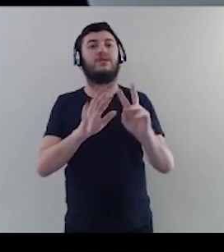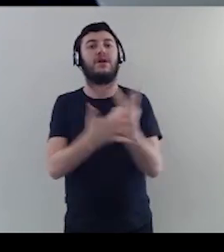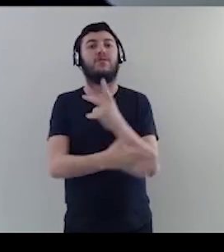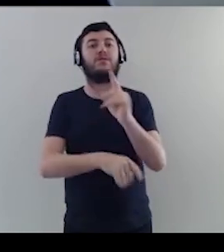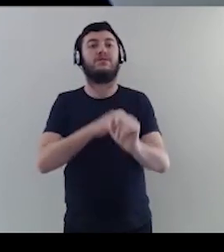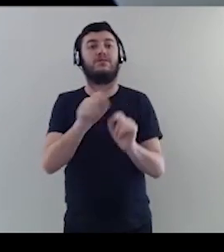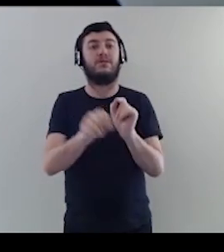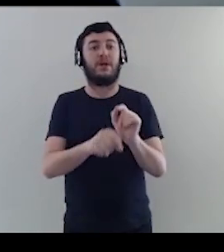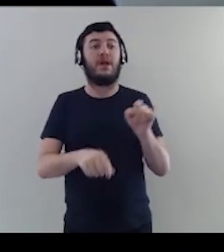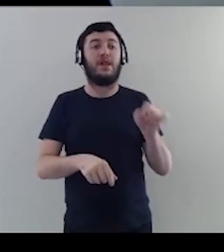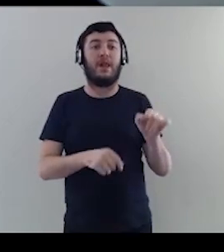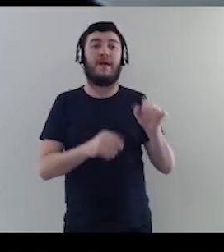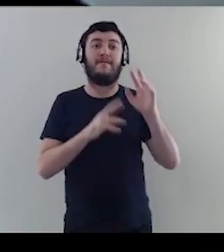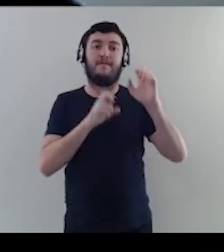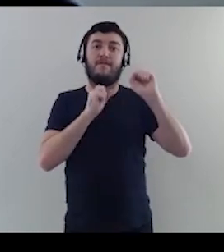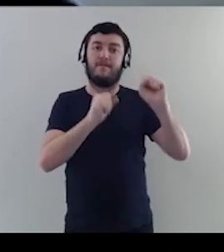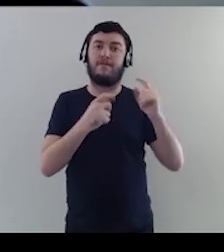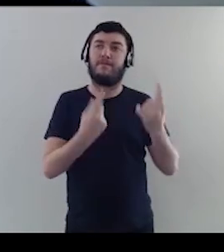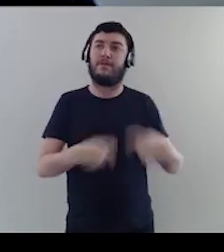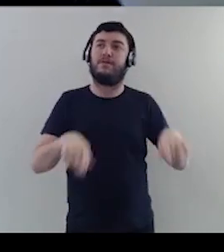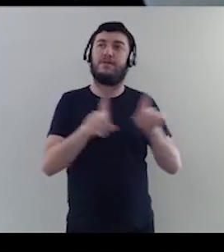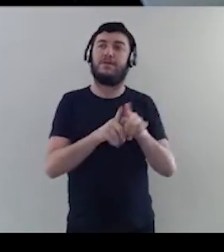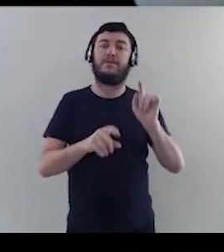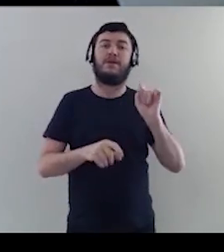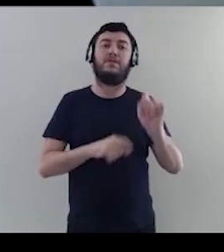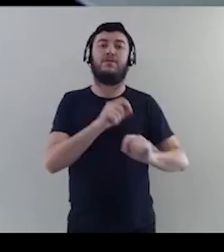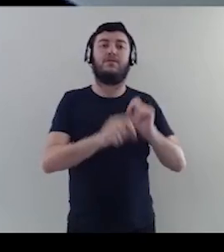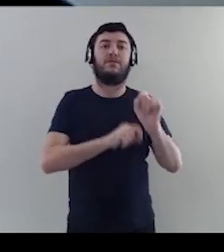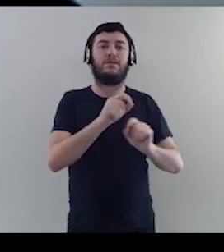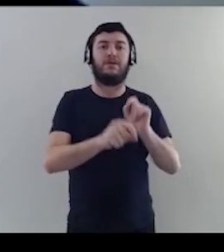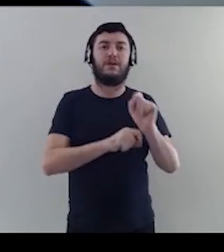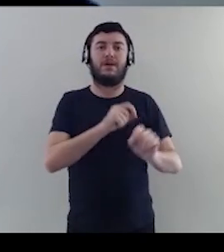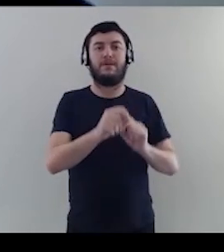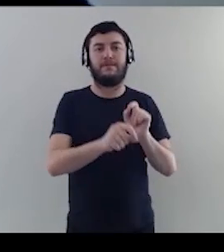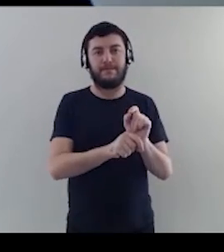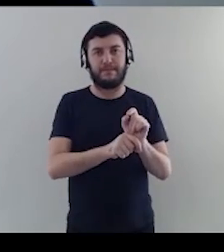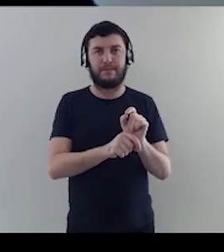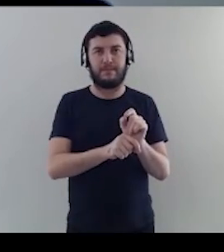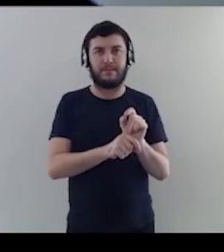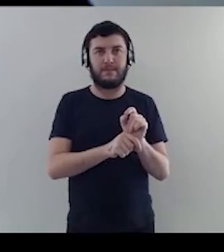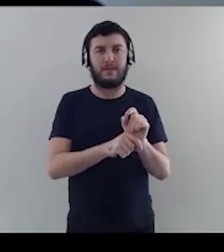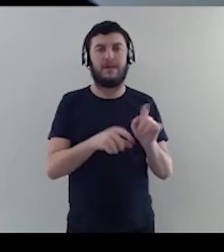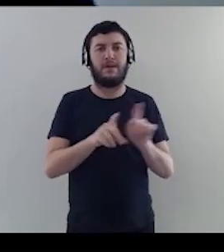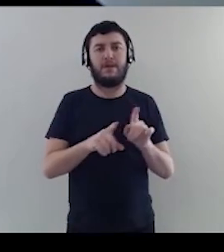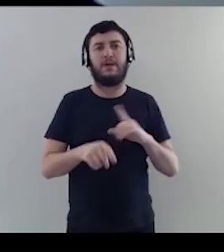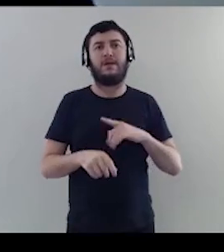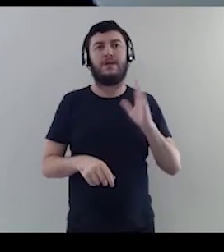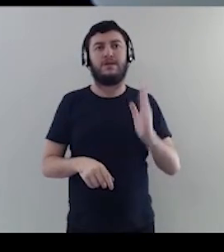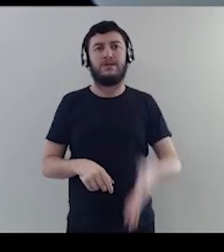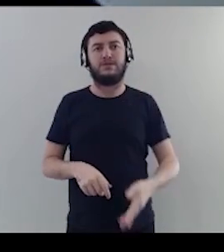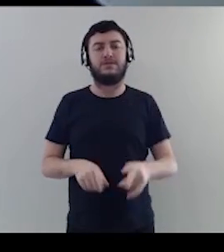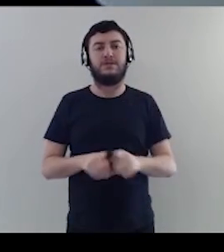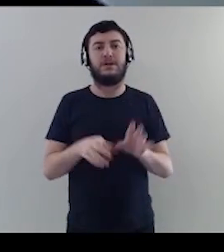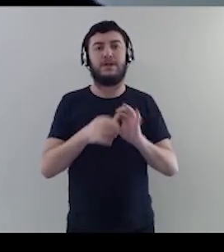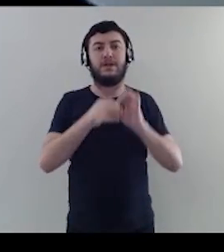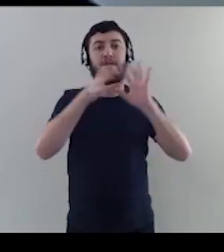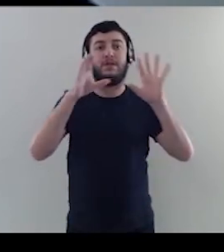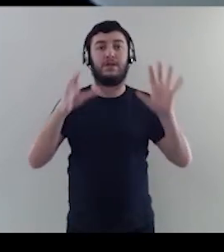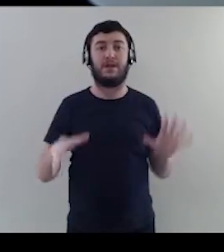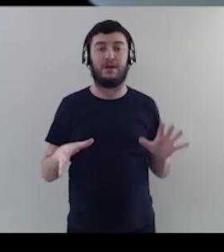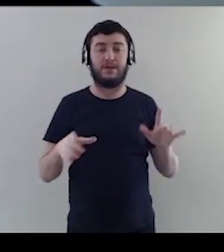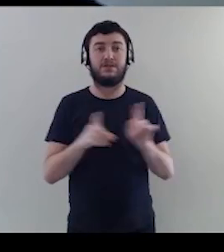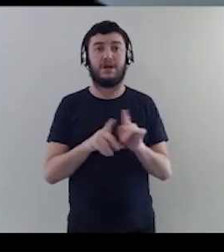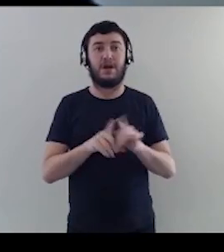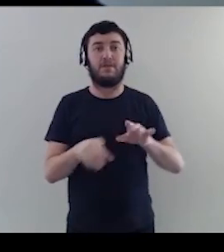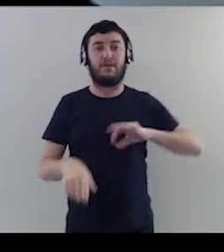estaríamos num caso de força maior em que, face à insolvência do próprio Estado, este tivesse deixado de poder, facticamente, pagar salários